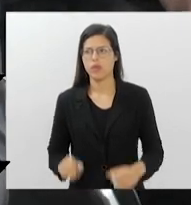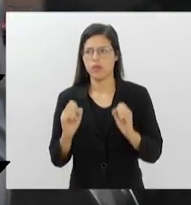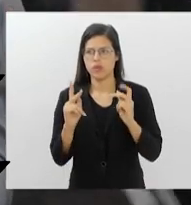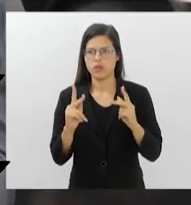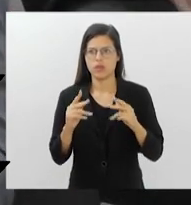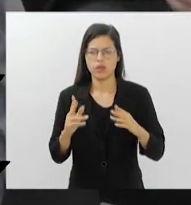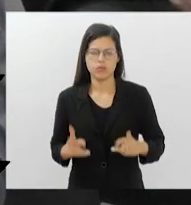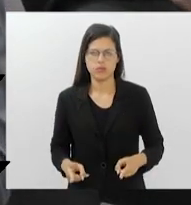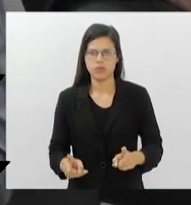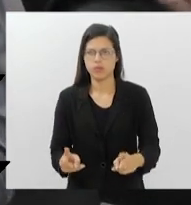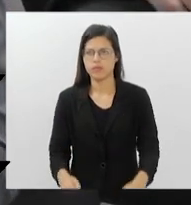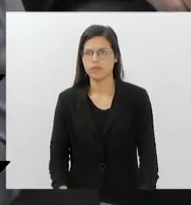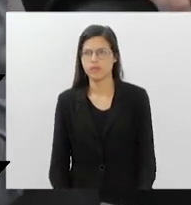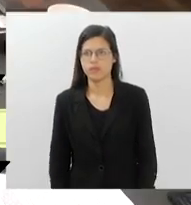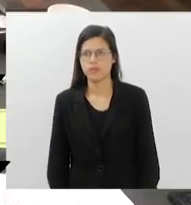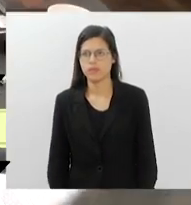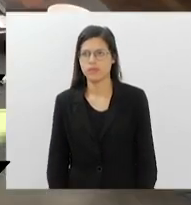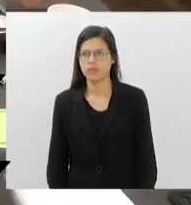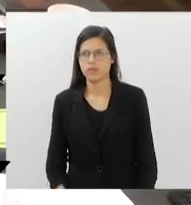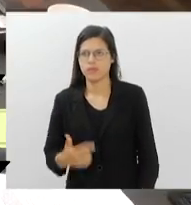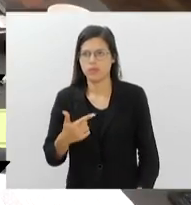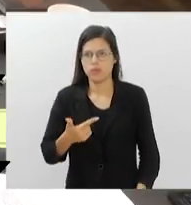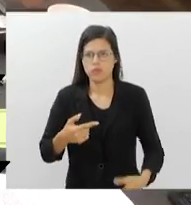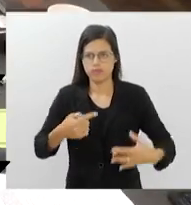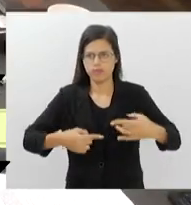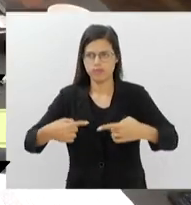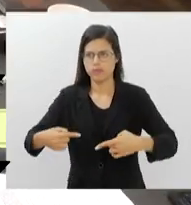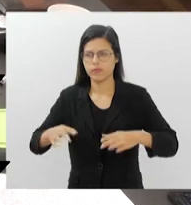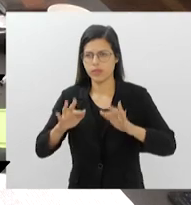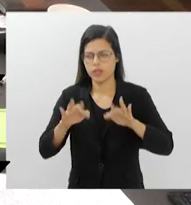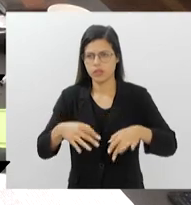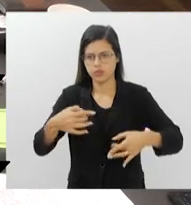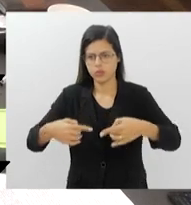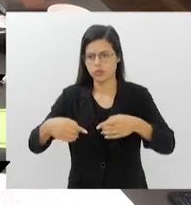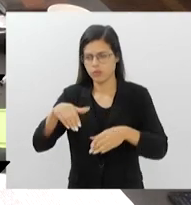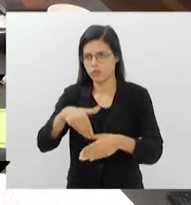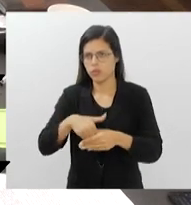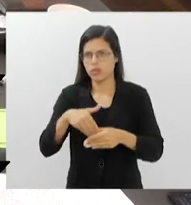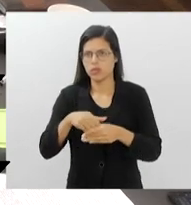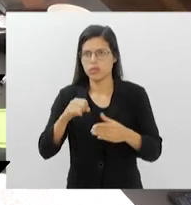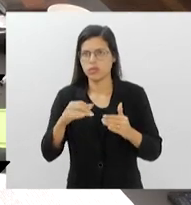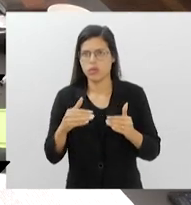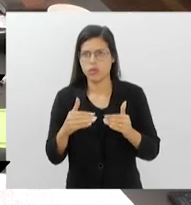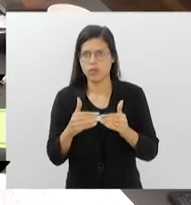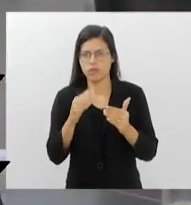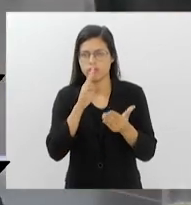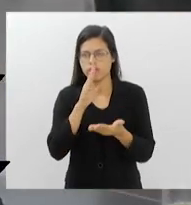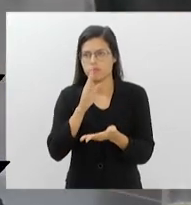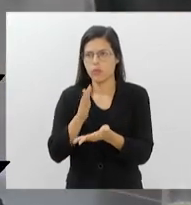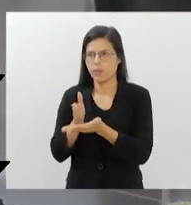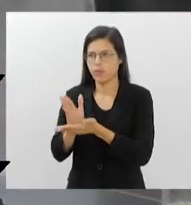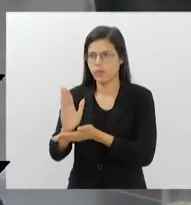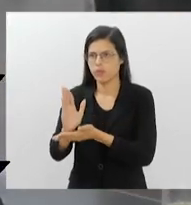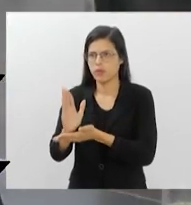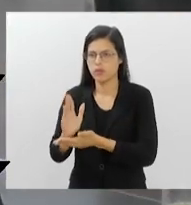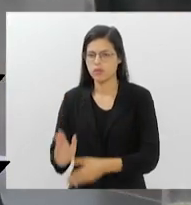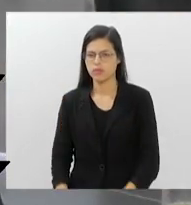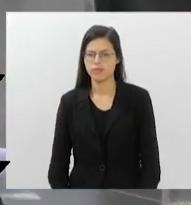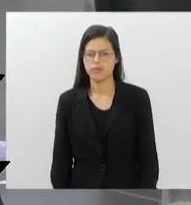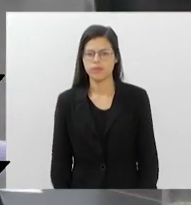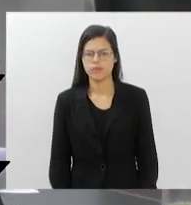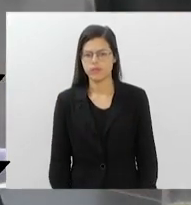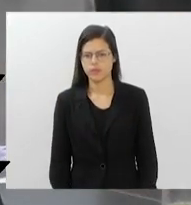seguir não havendo Quem Queira discutir encerrada a discussão em votação senhores que aprovam permaneçam Como estão